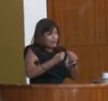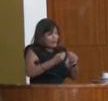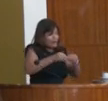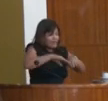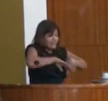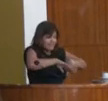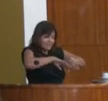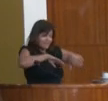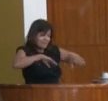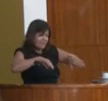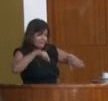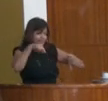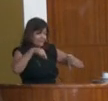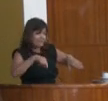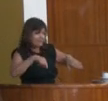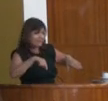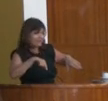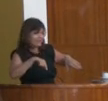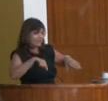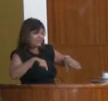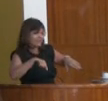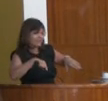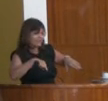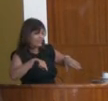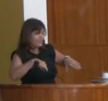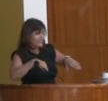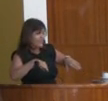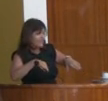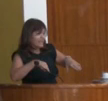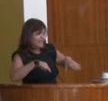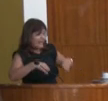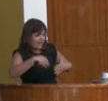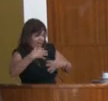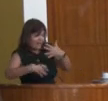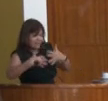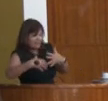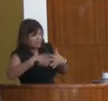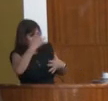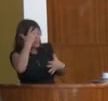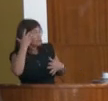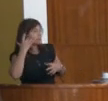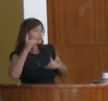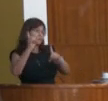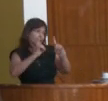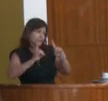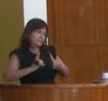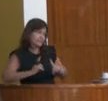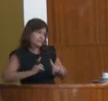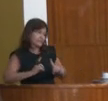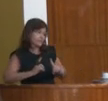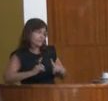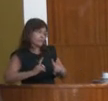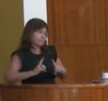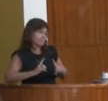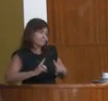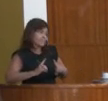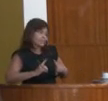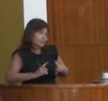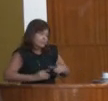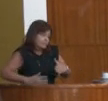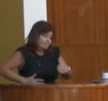ele permeia toda essa questão da contratação da pessoa com deficiência e como ele impede que essa